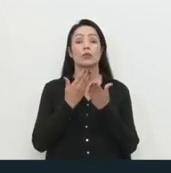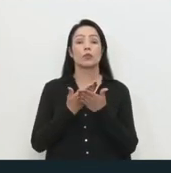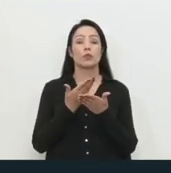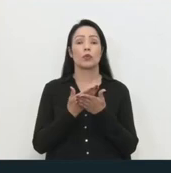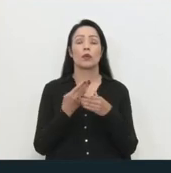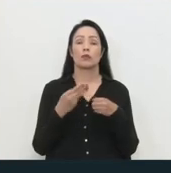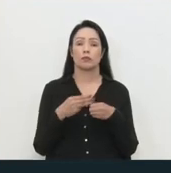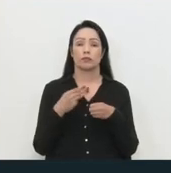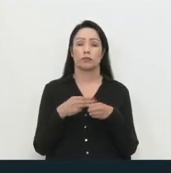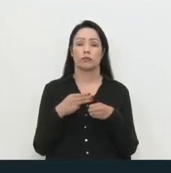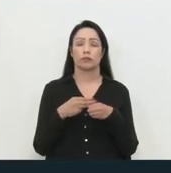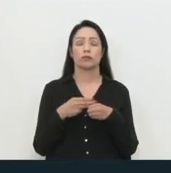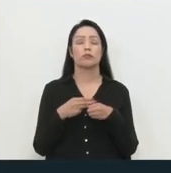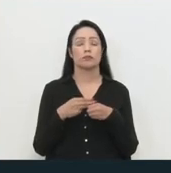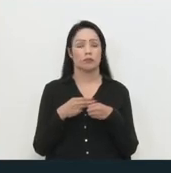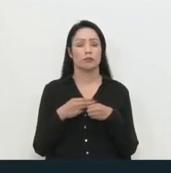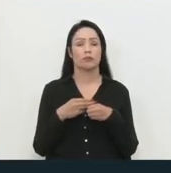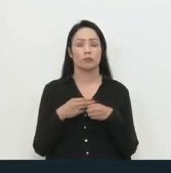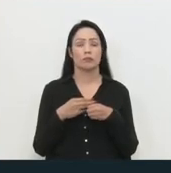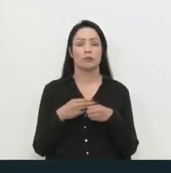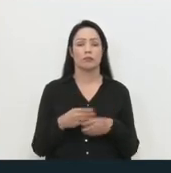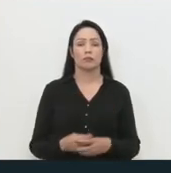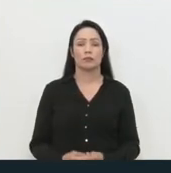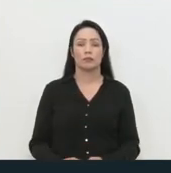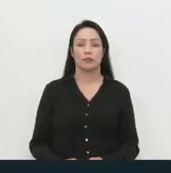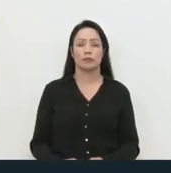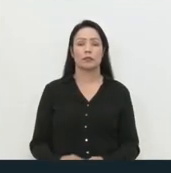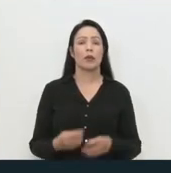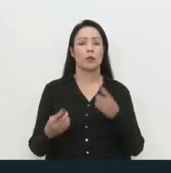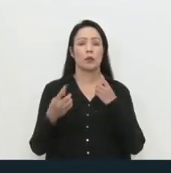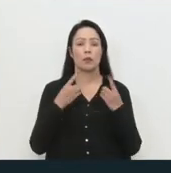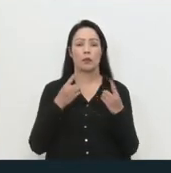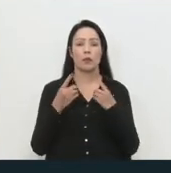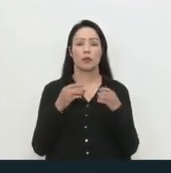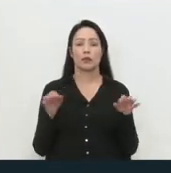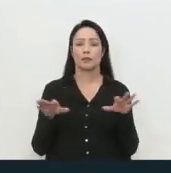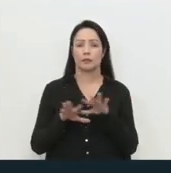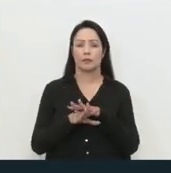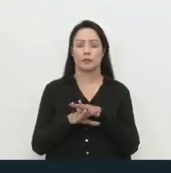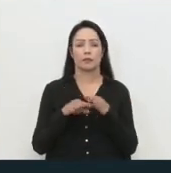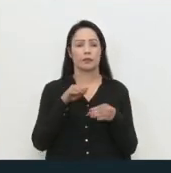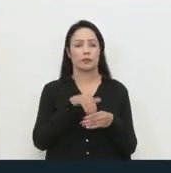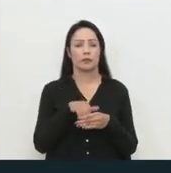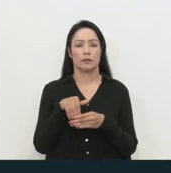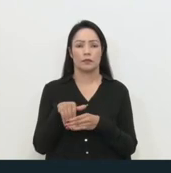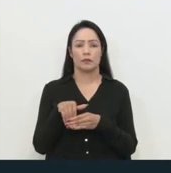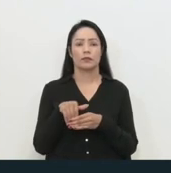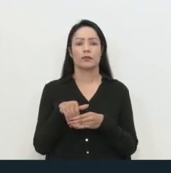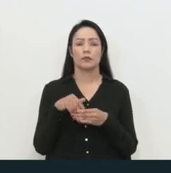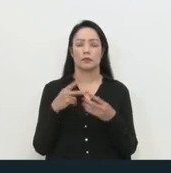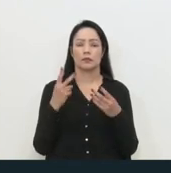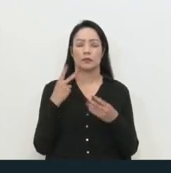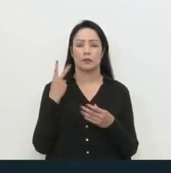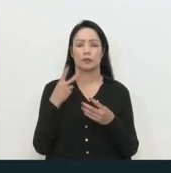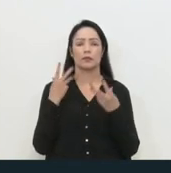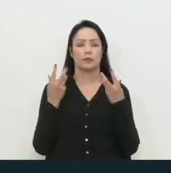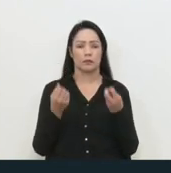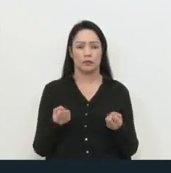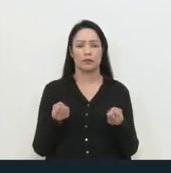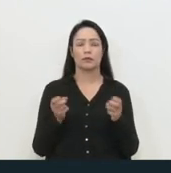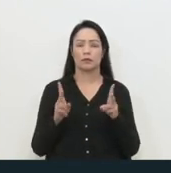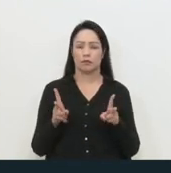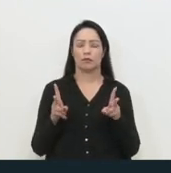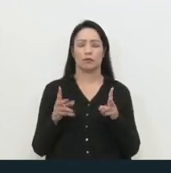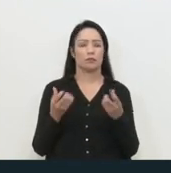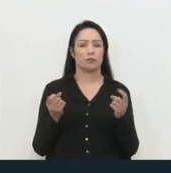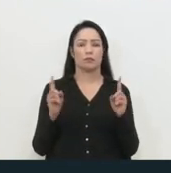de Guarulhos autor Vereador Wesley casa forte em discussão encerrada discussão em votação os vereadores favoráveis Como estão